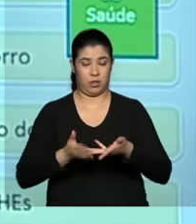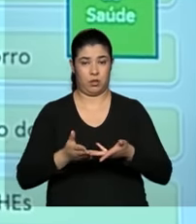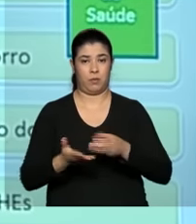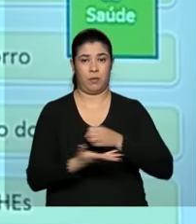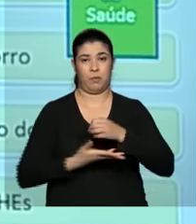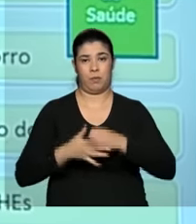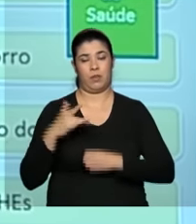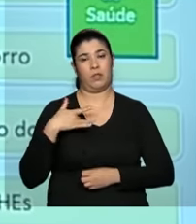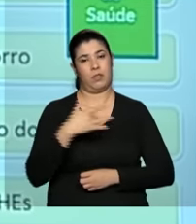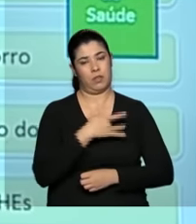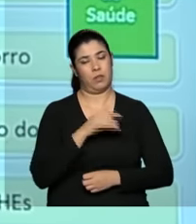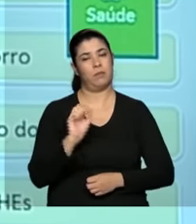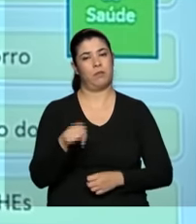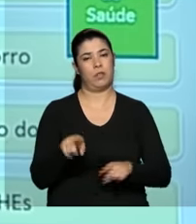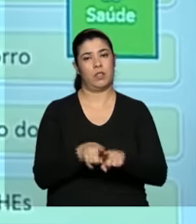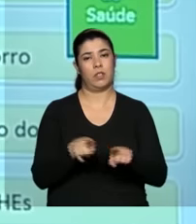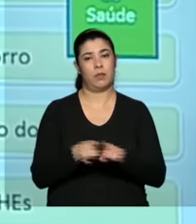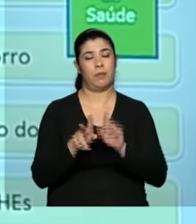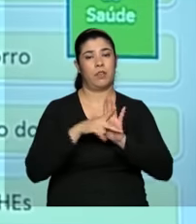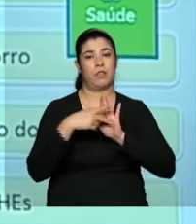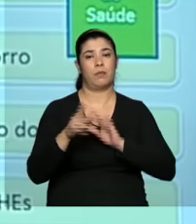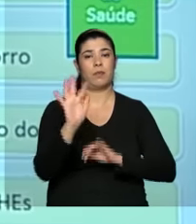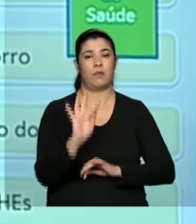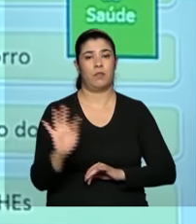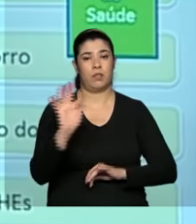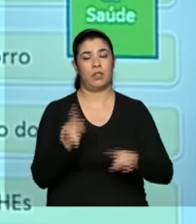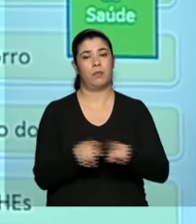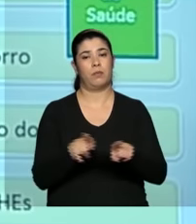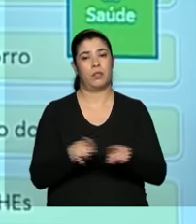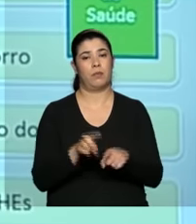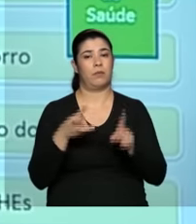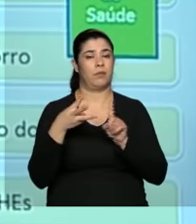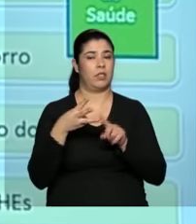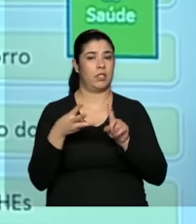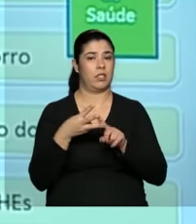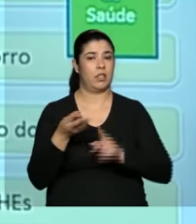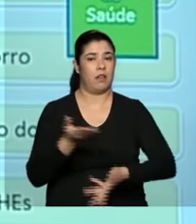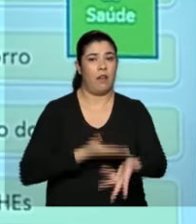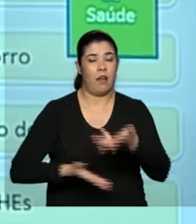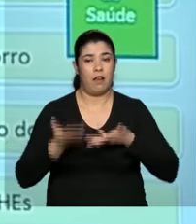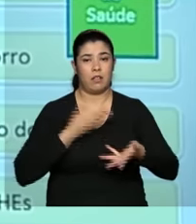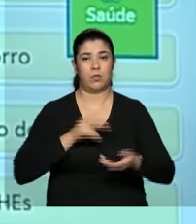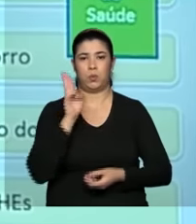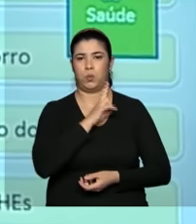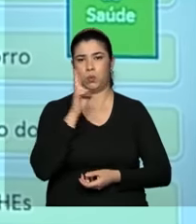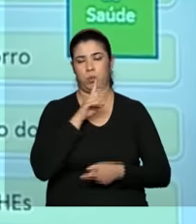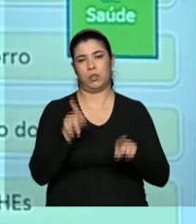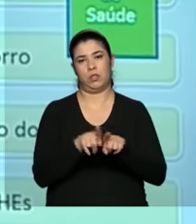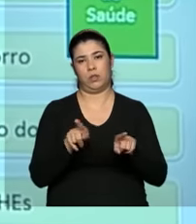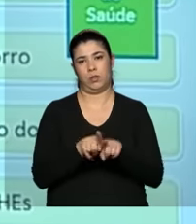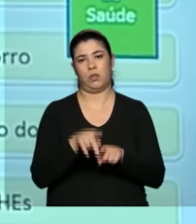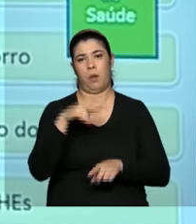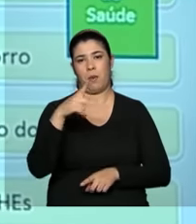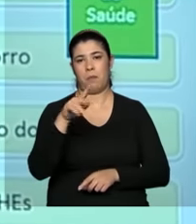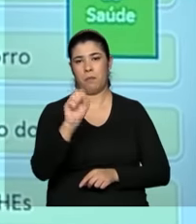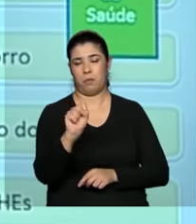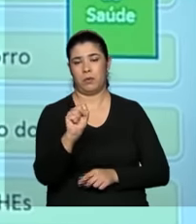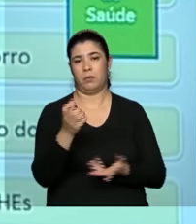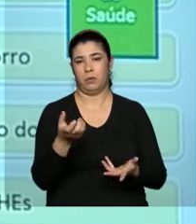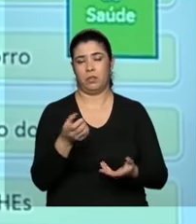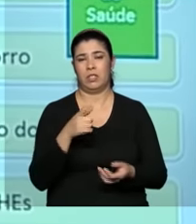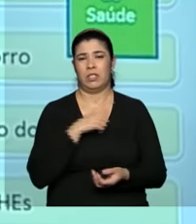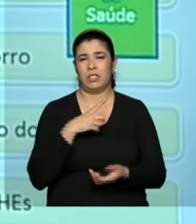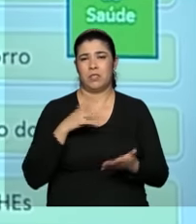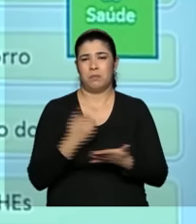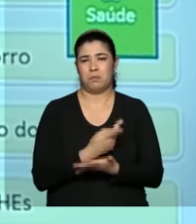está a faculdade. E o mesmo vale para serviço de urgência, emergência ou pronto-socorro. Então, há um